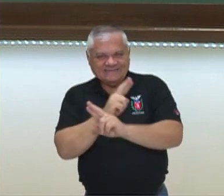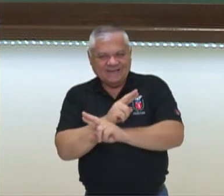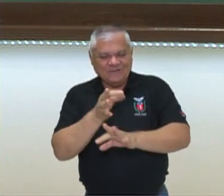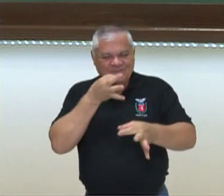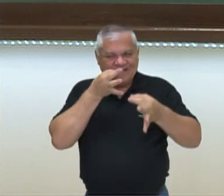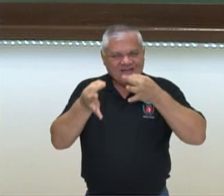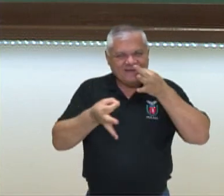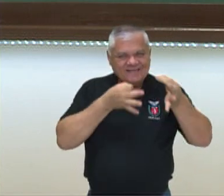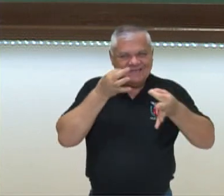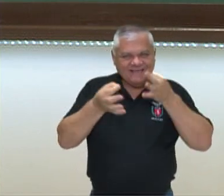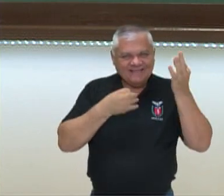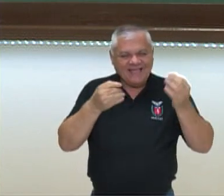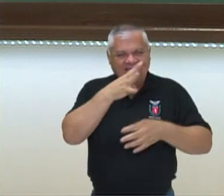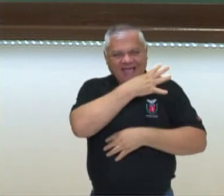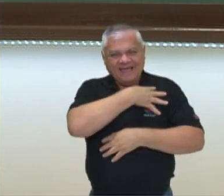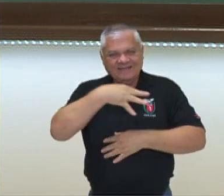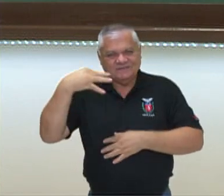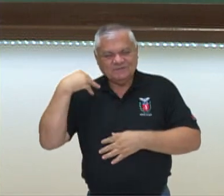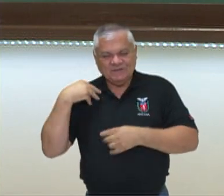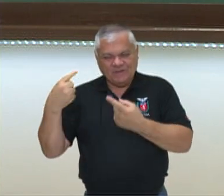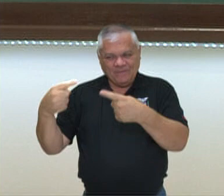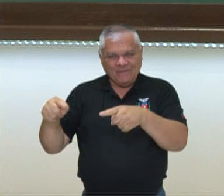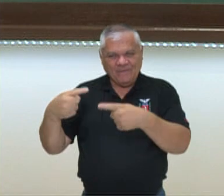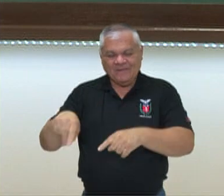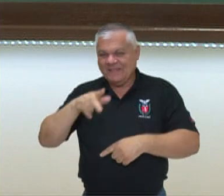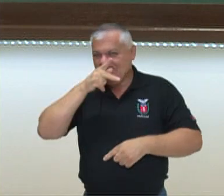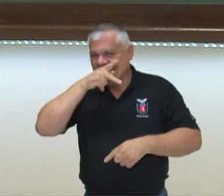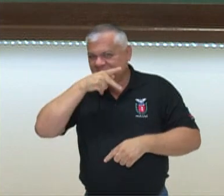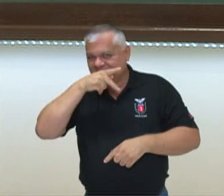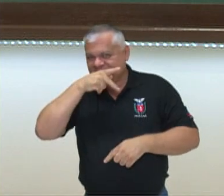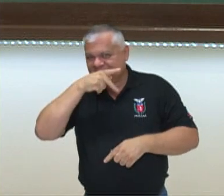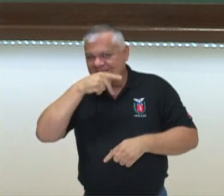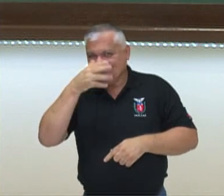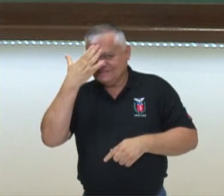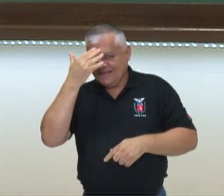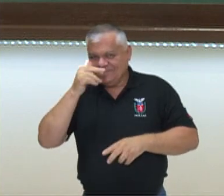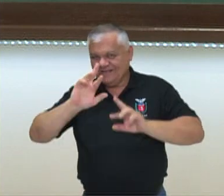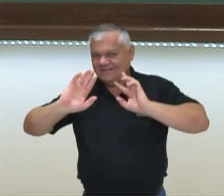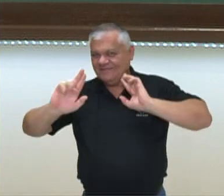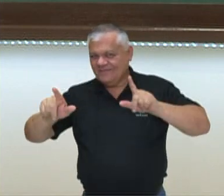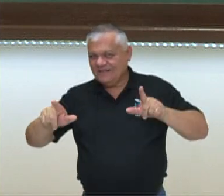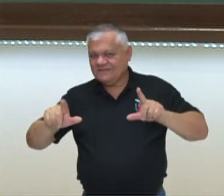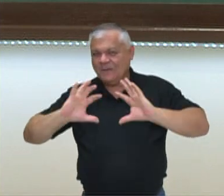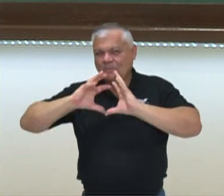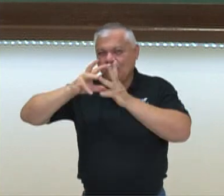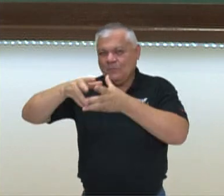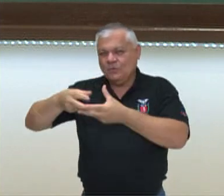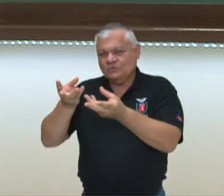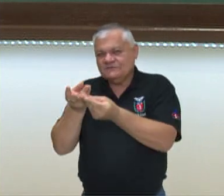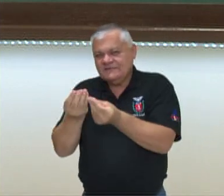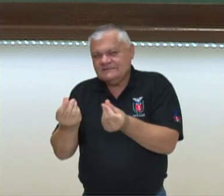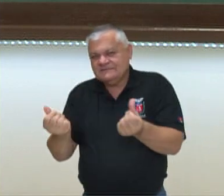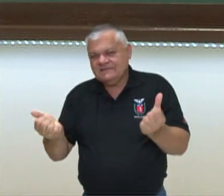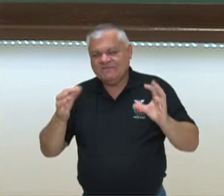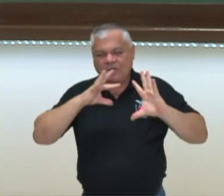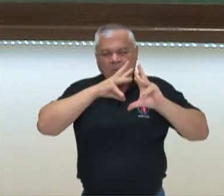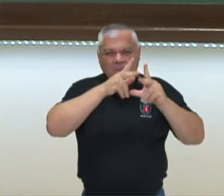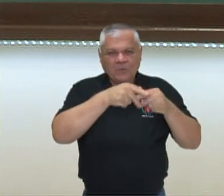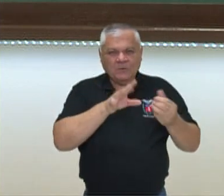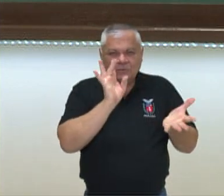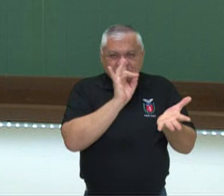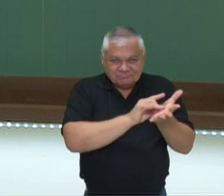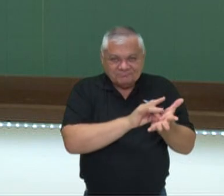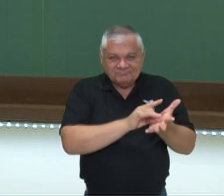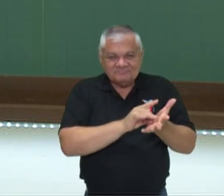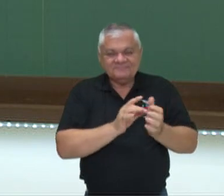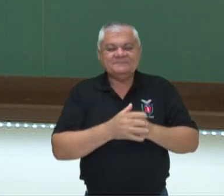que Aristóteles faz às ideias de Platão, essa distinção mundo sensível, mundo inteligível? Vamos lá